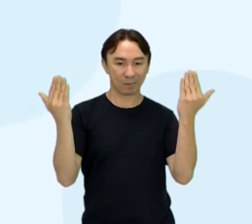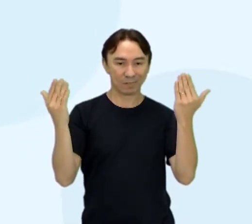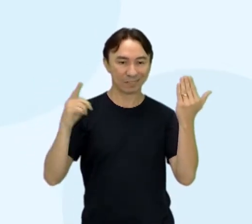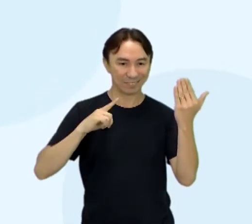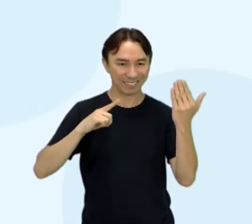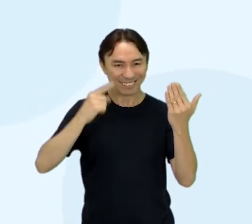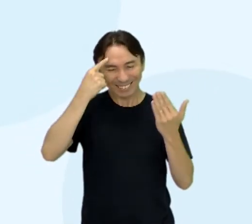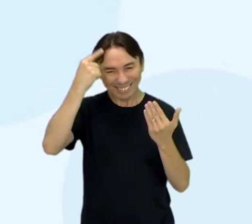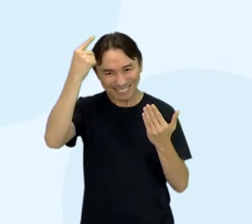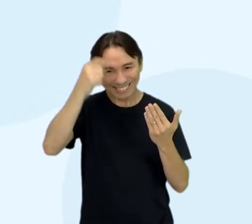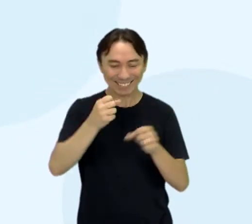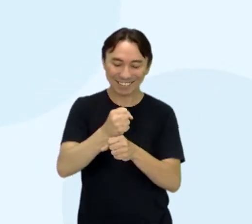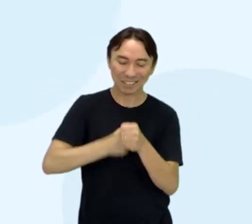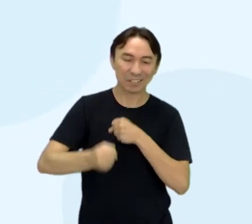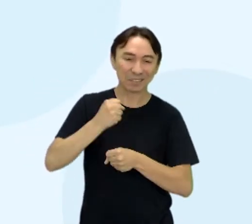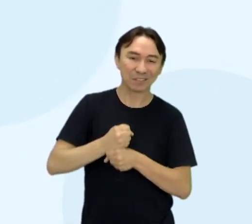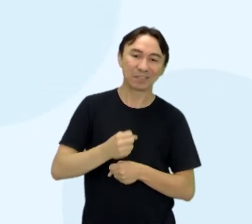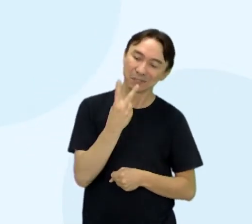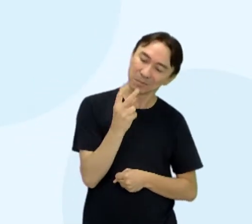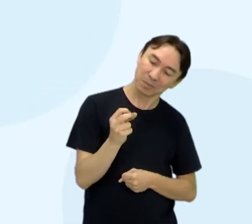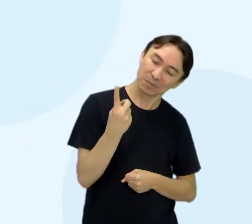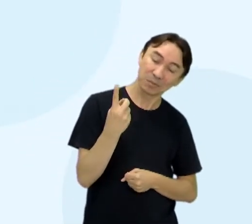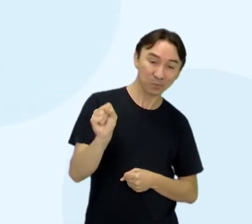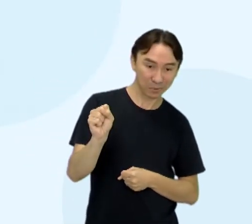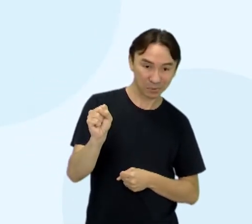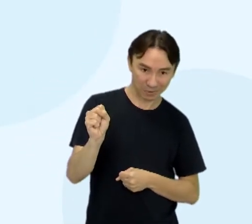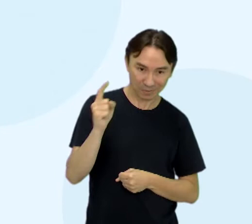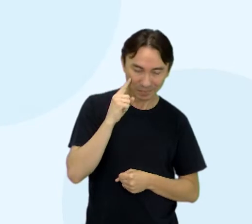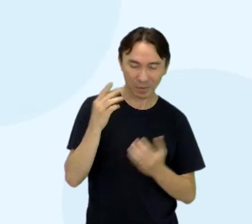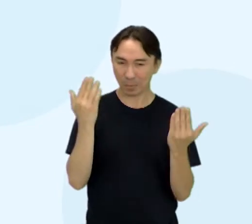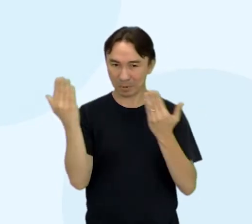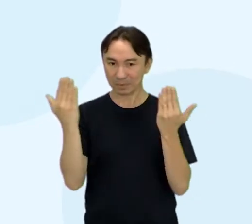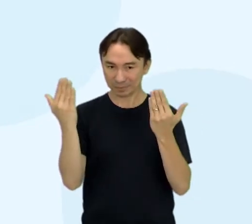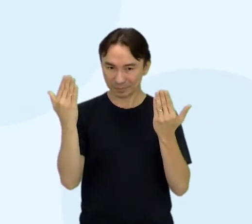taxa lá, com o valor numérico lá de 2018, que foi